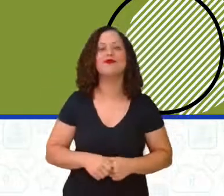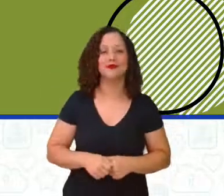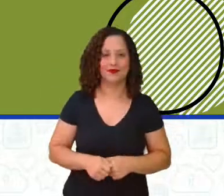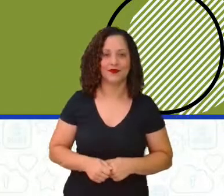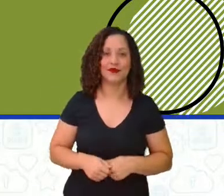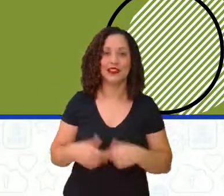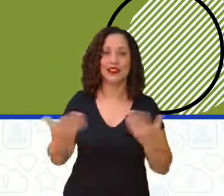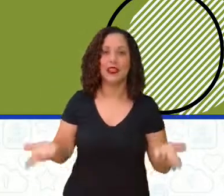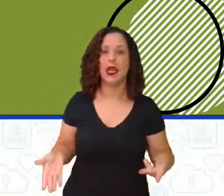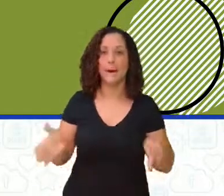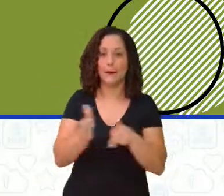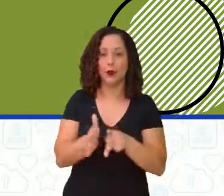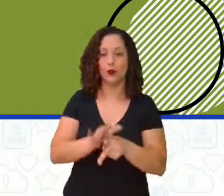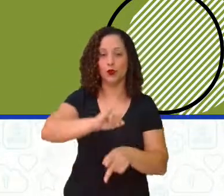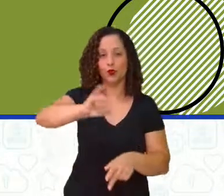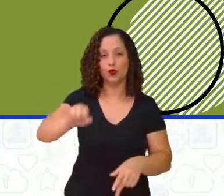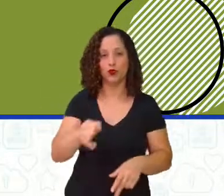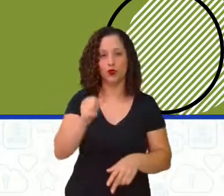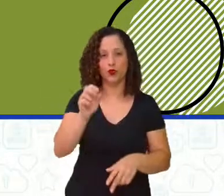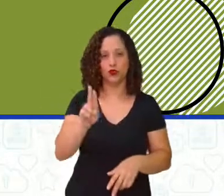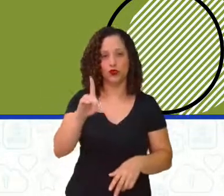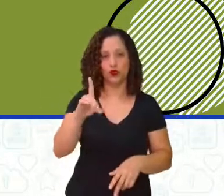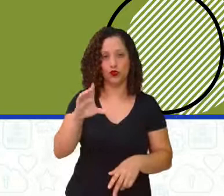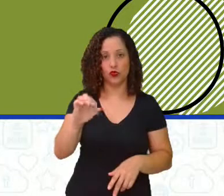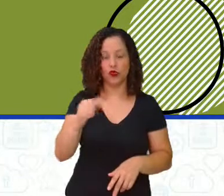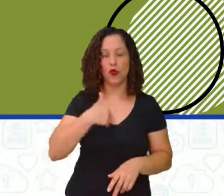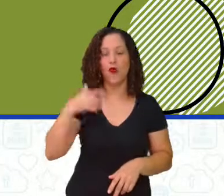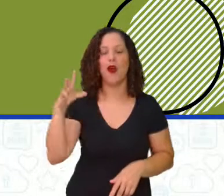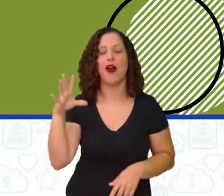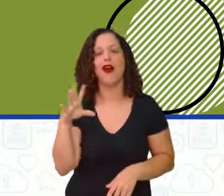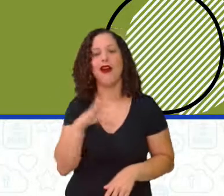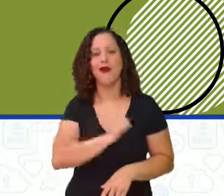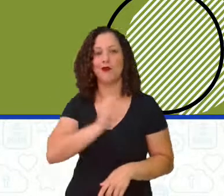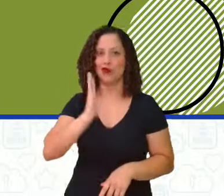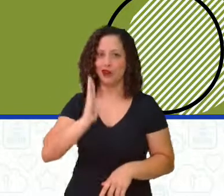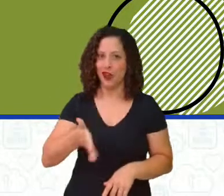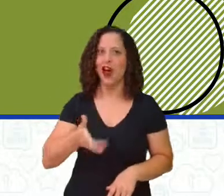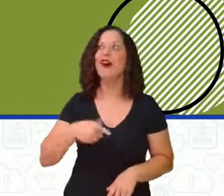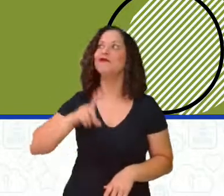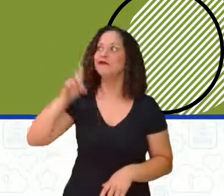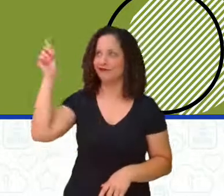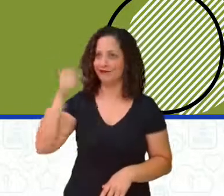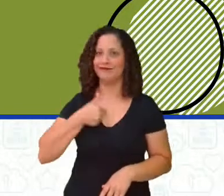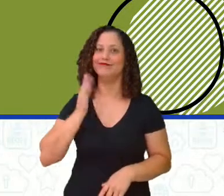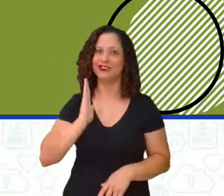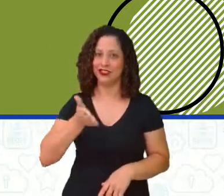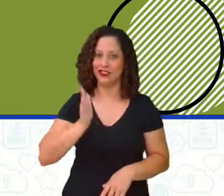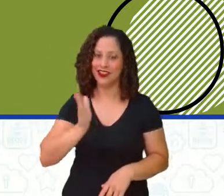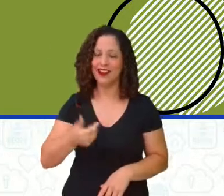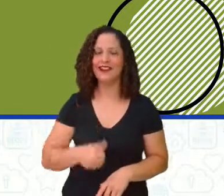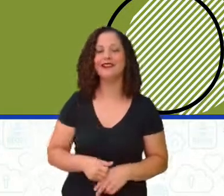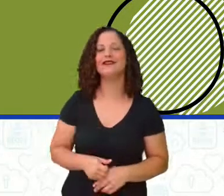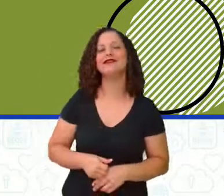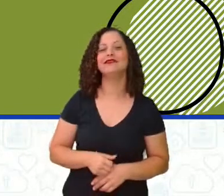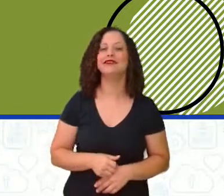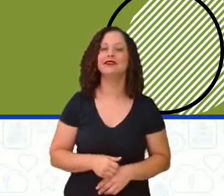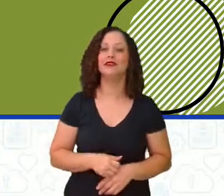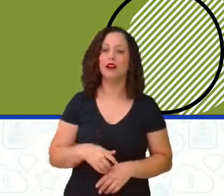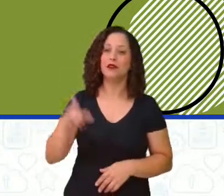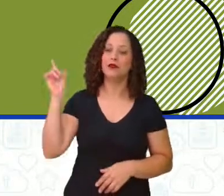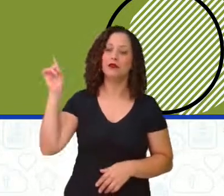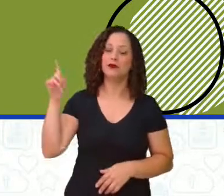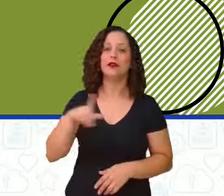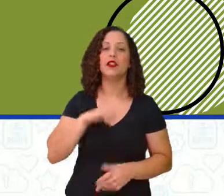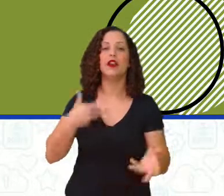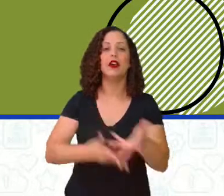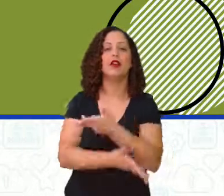é do judô, inclusive um esporte que eu já pratiquei, que eu amo, sou suspeito para falar, né? Então, a gente tem aí